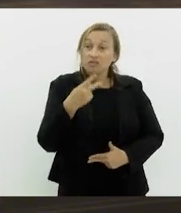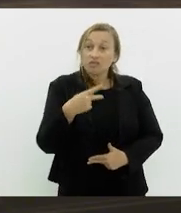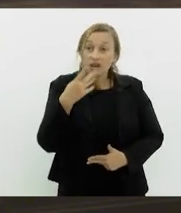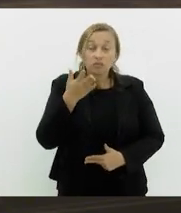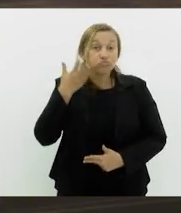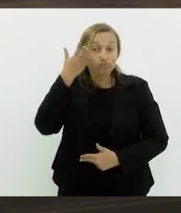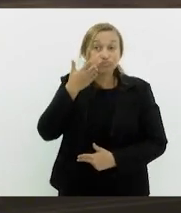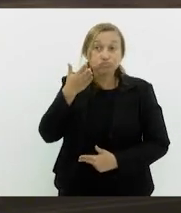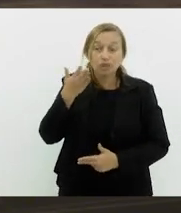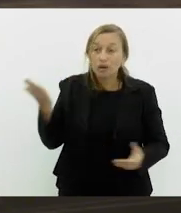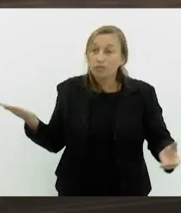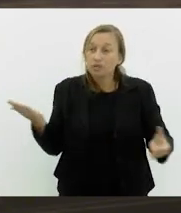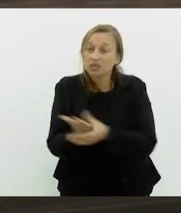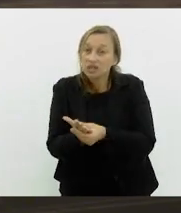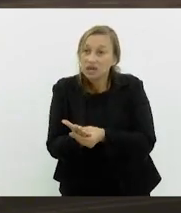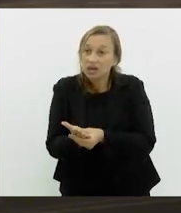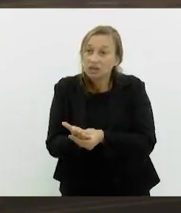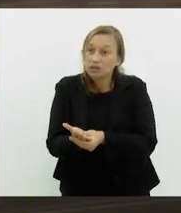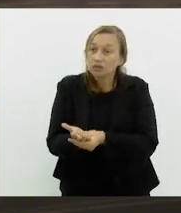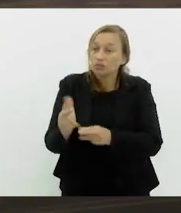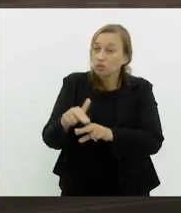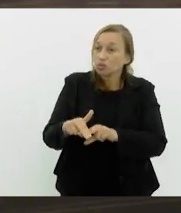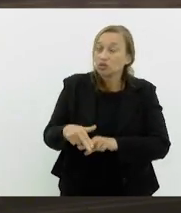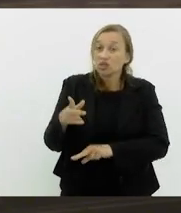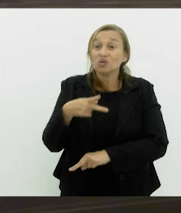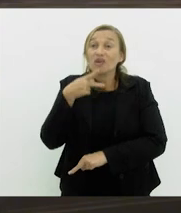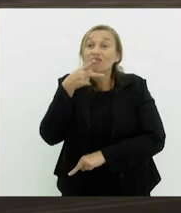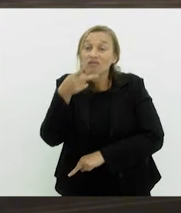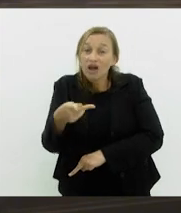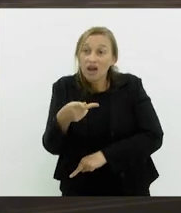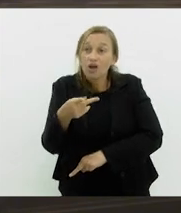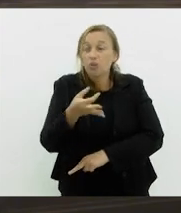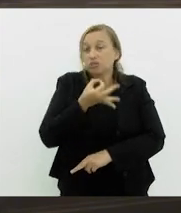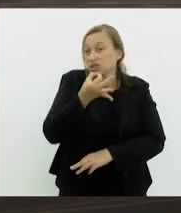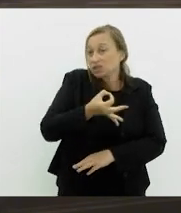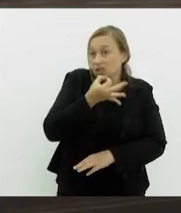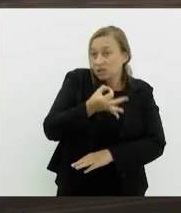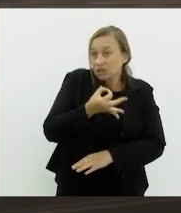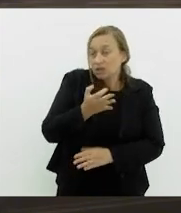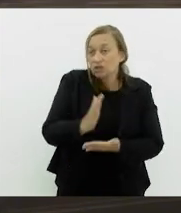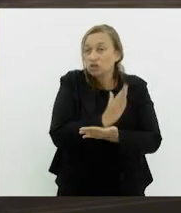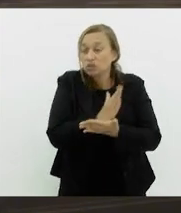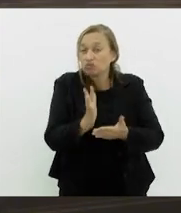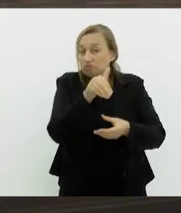processado por ele por conta da sua palavra, opinião, de algum voto,